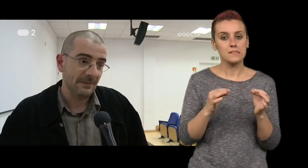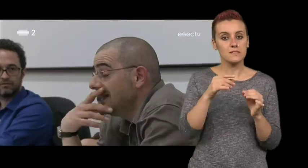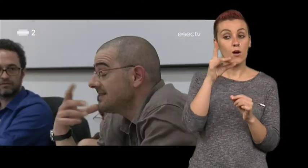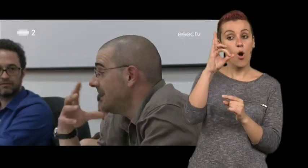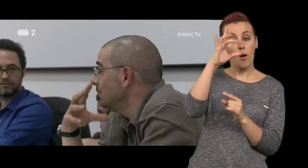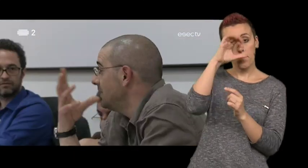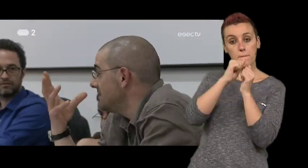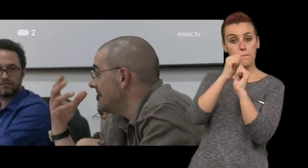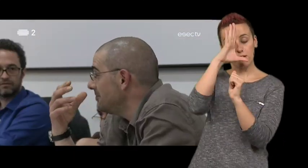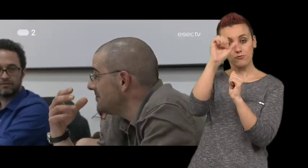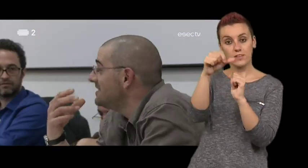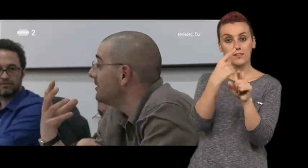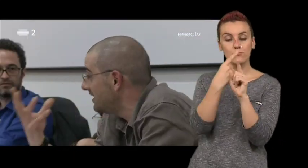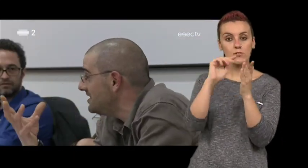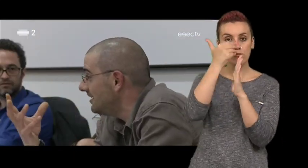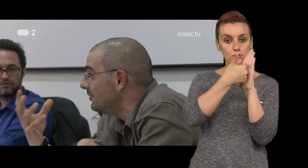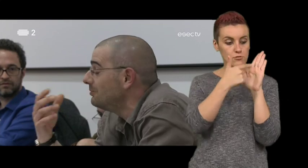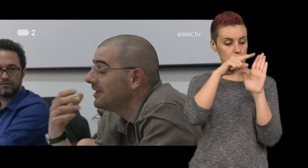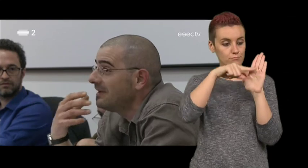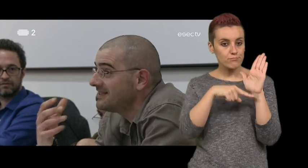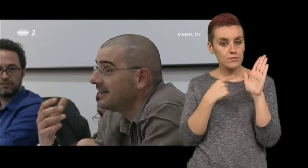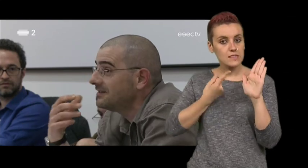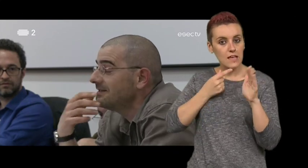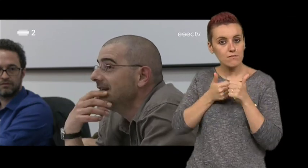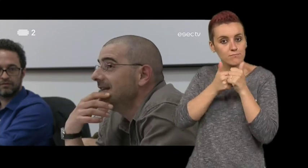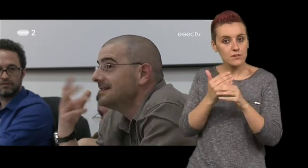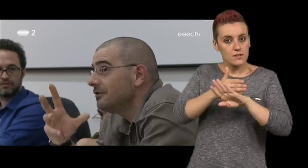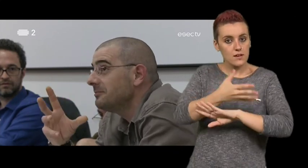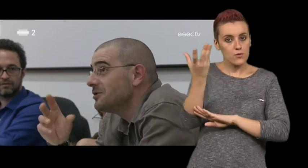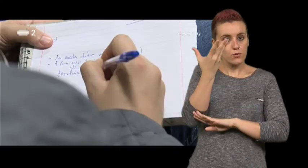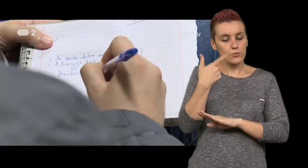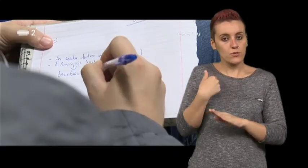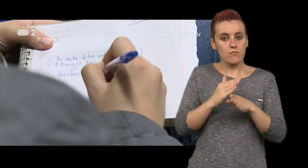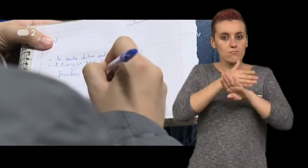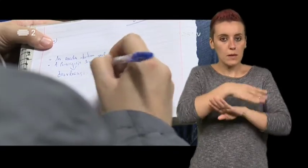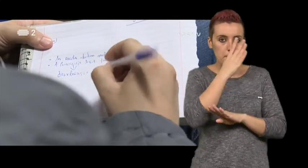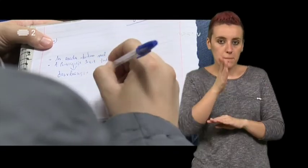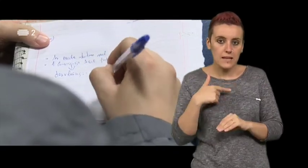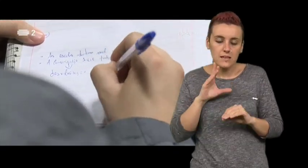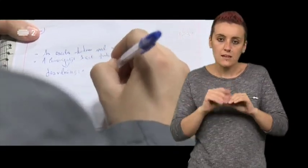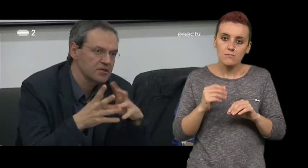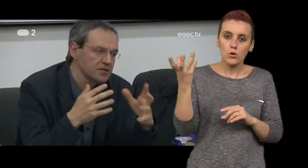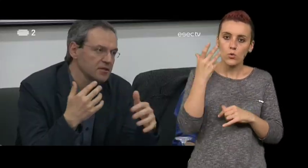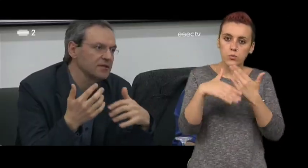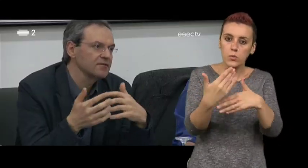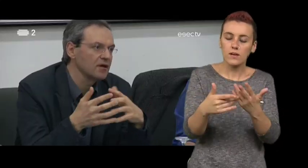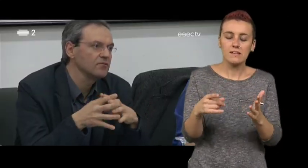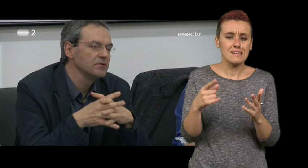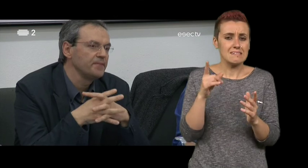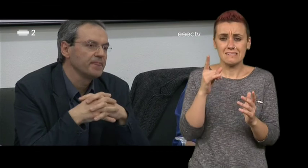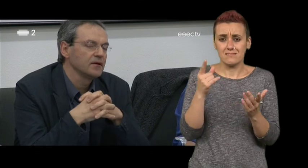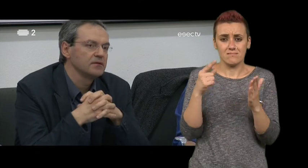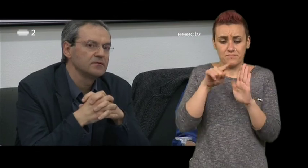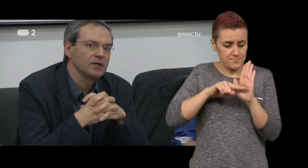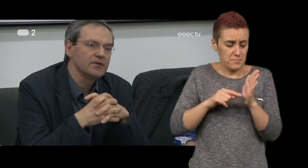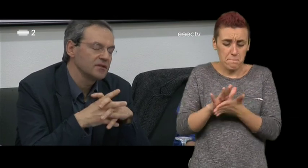Estado, garantindo os princípios constitucionais no acesso à cultura, no acesso à prática e à fruição cultural, que são princípios